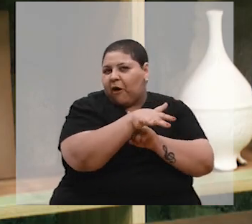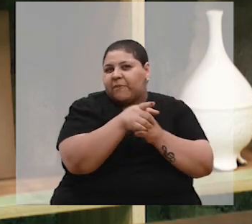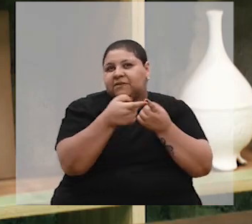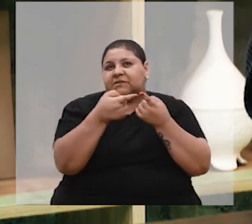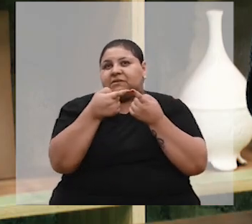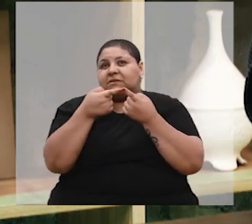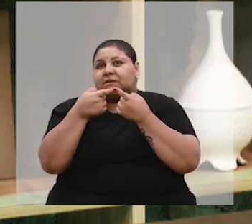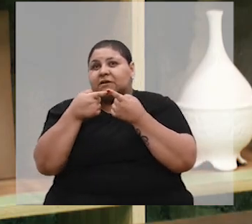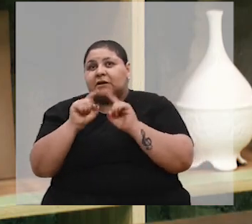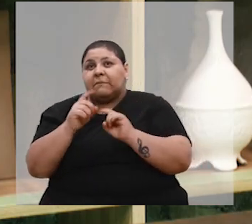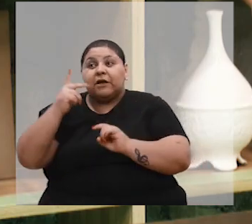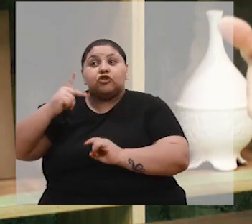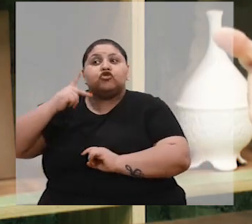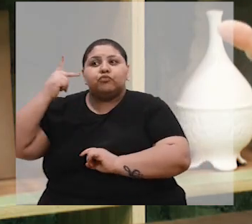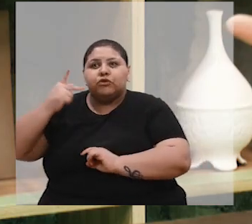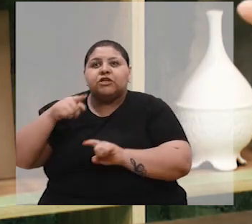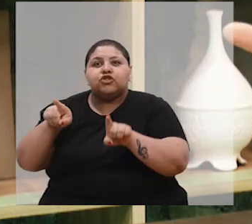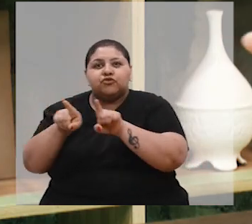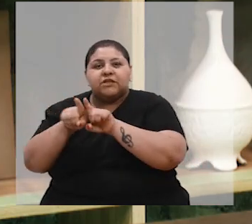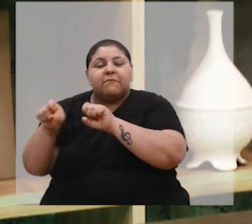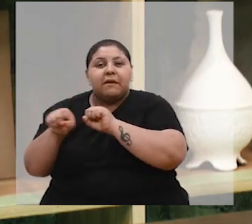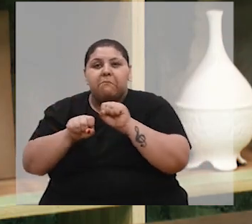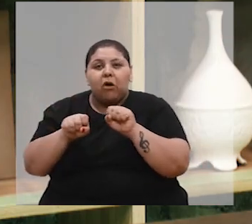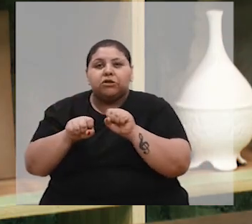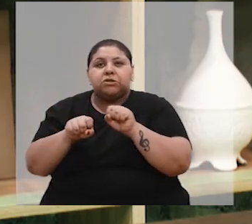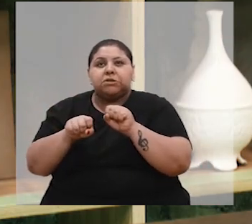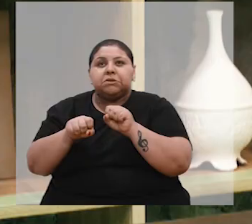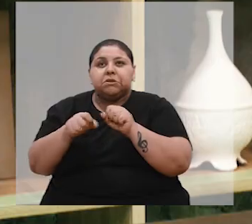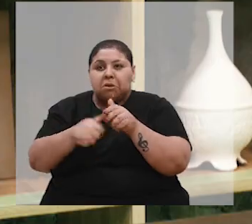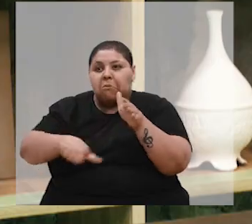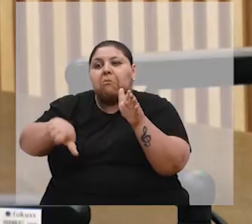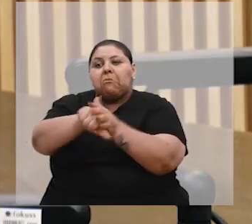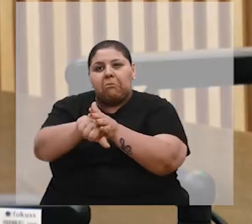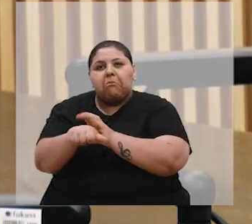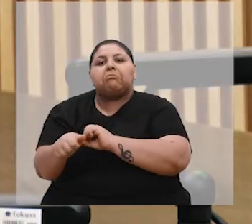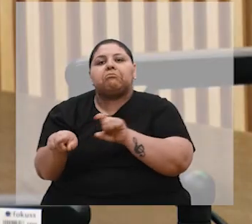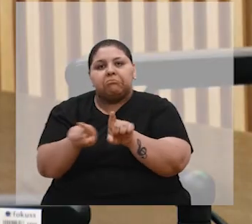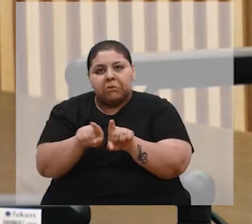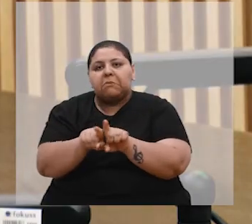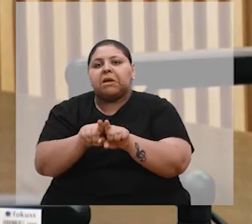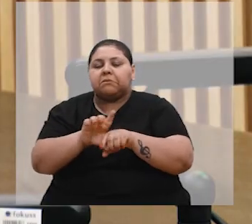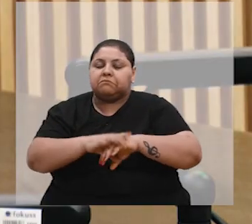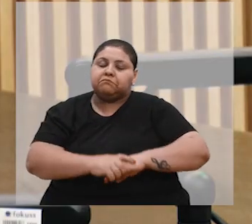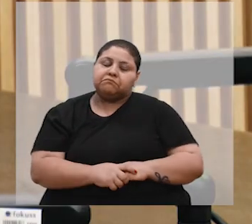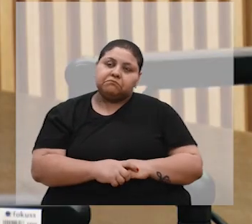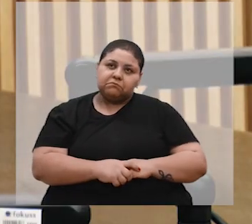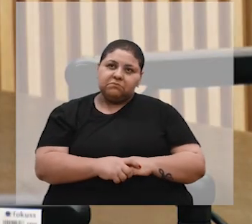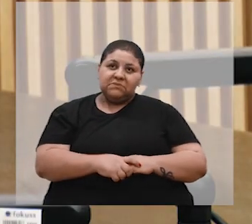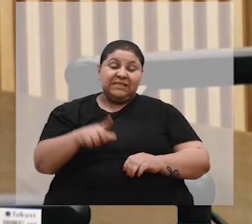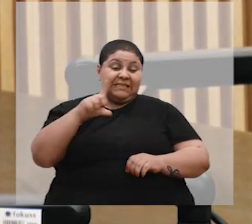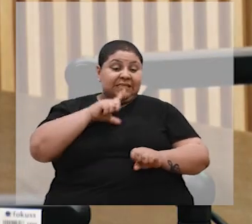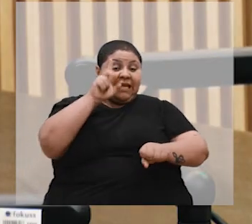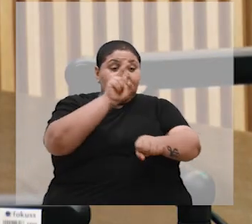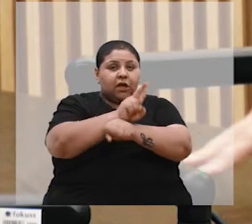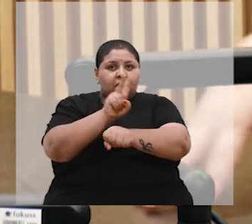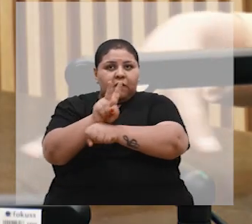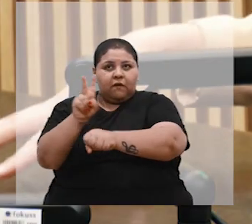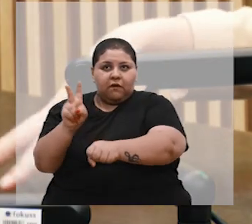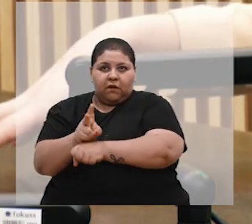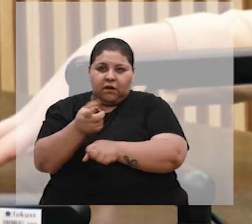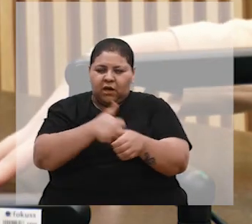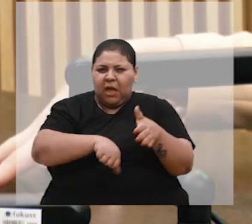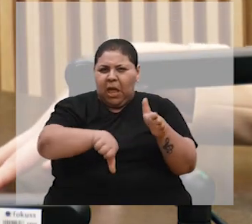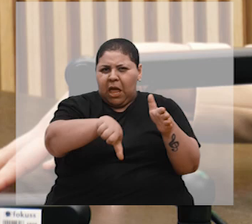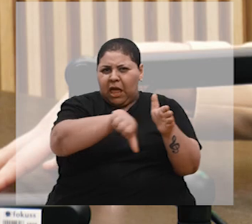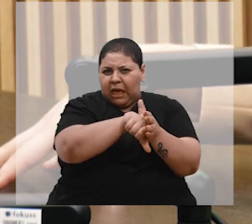podem os dois estarem infringindo e serem punidos por essa irregularidade. Pode ser punidos, com certeza. A gente tem que cuidar porque entre os